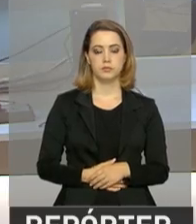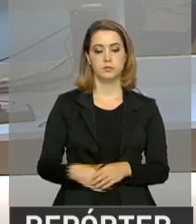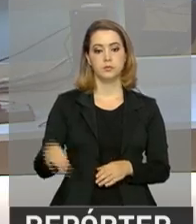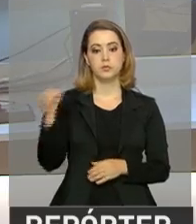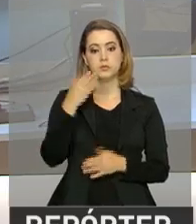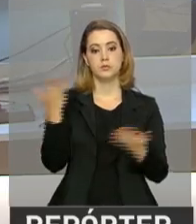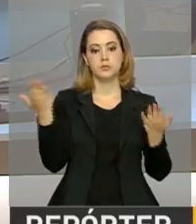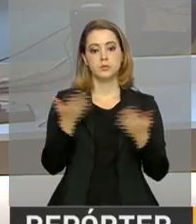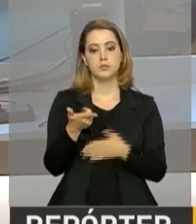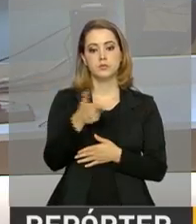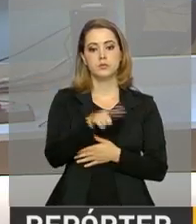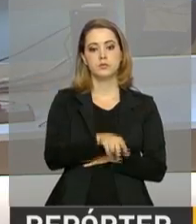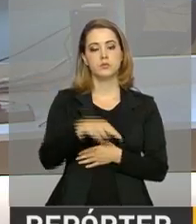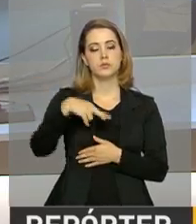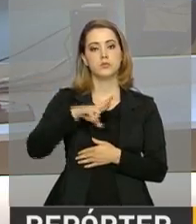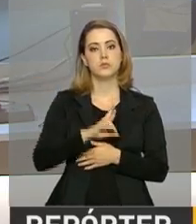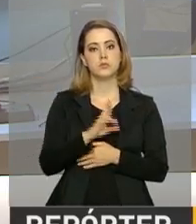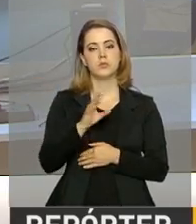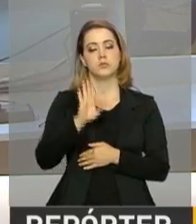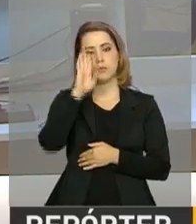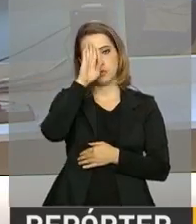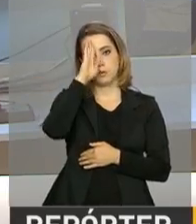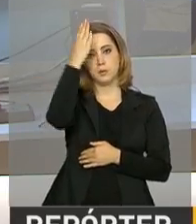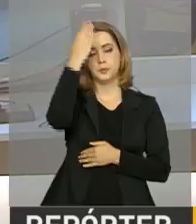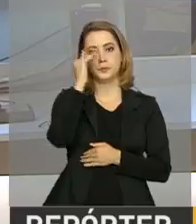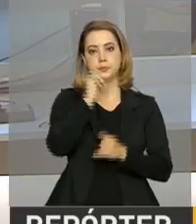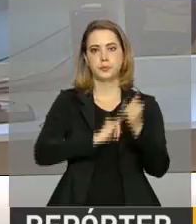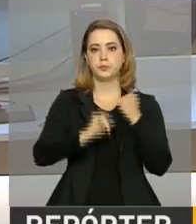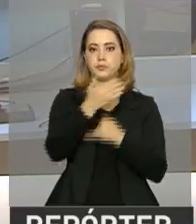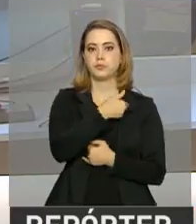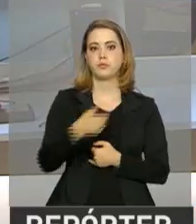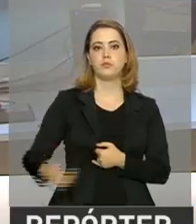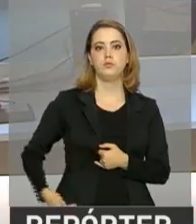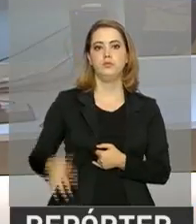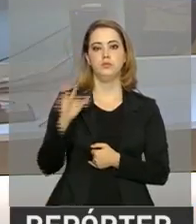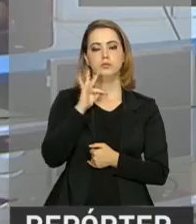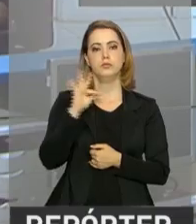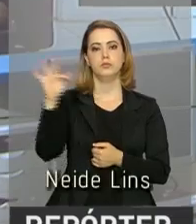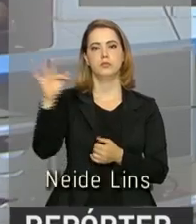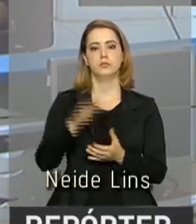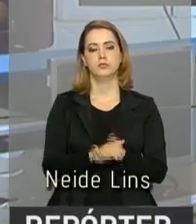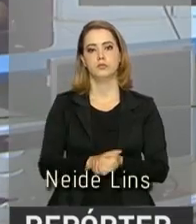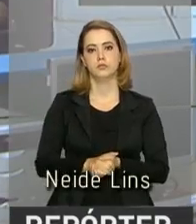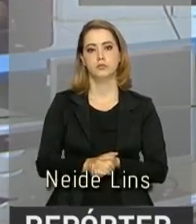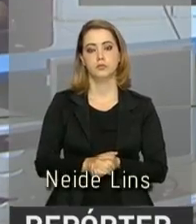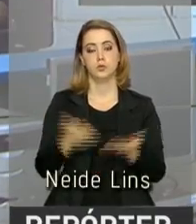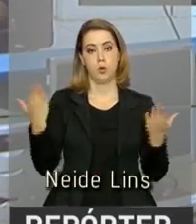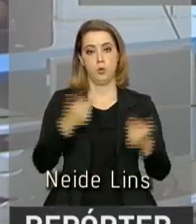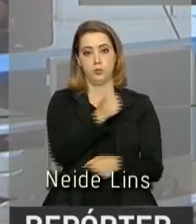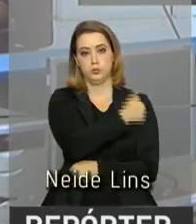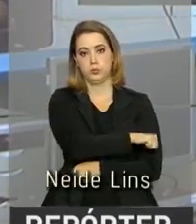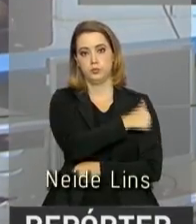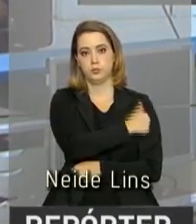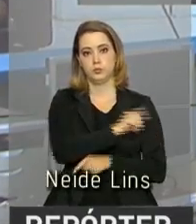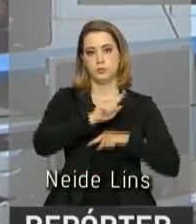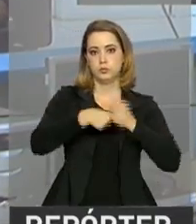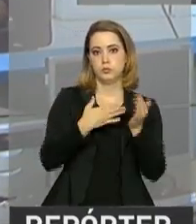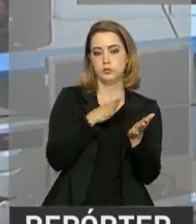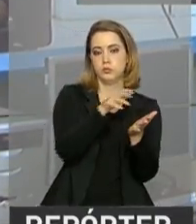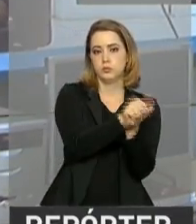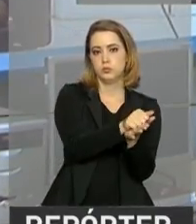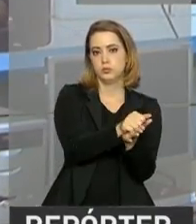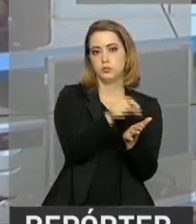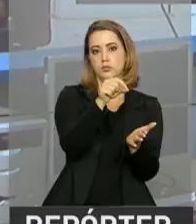Olá, no ar mais uma edição do Repórter NBR com as principais notícias do governo federal. Hoje no Rio de Janeiro, após a posse do